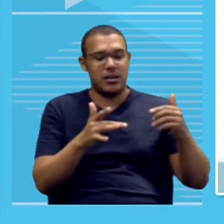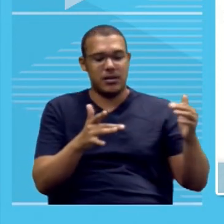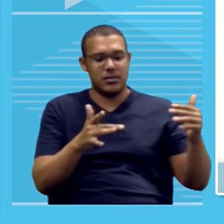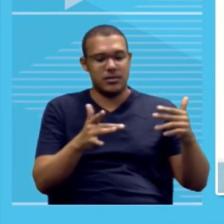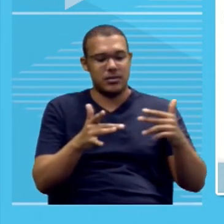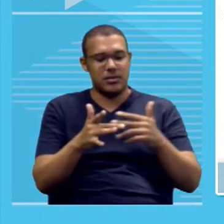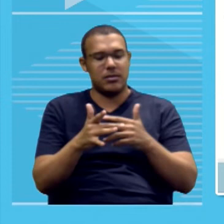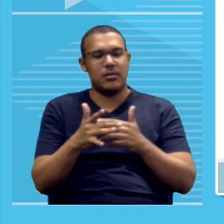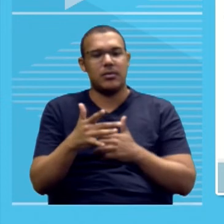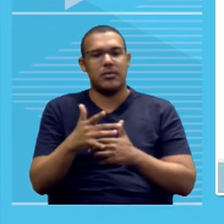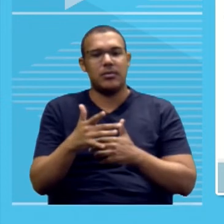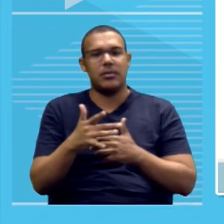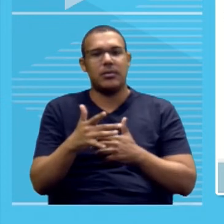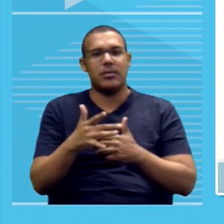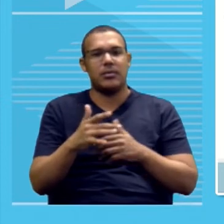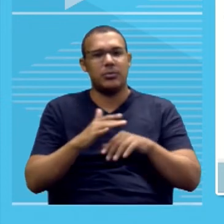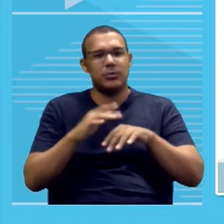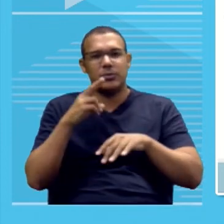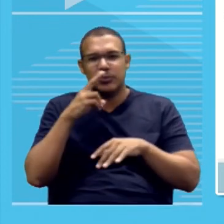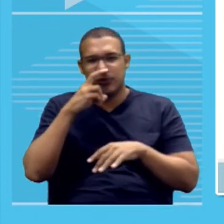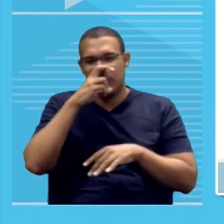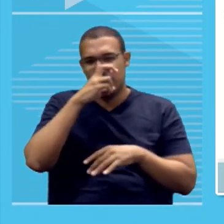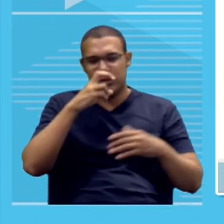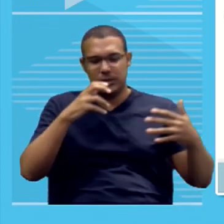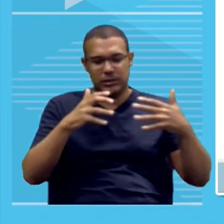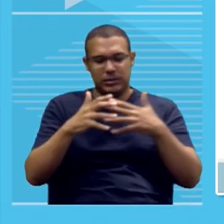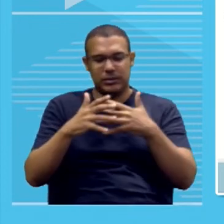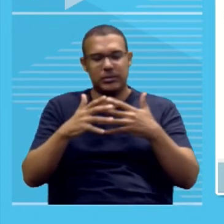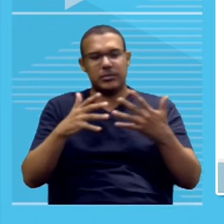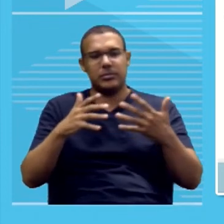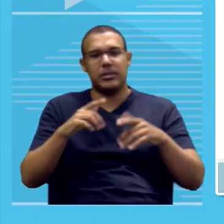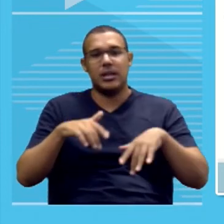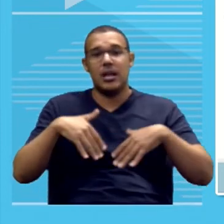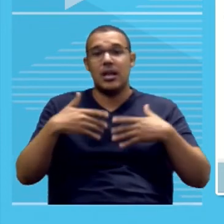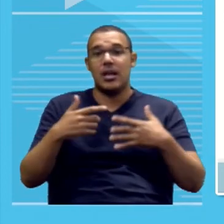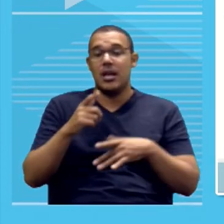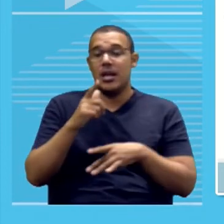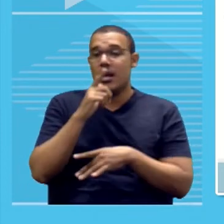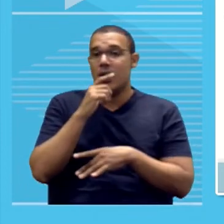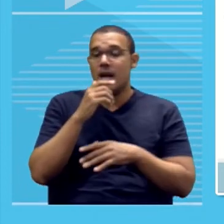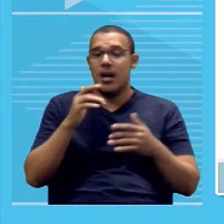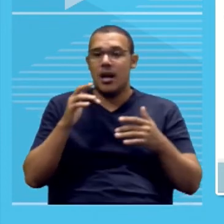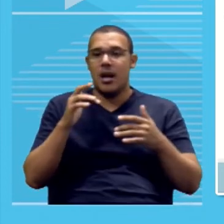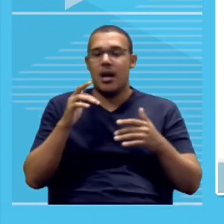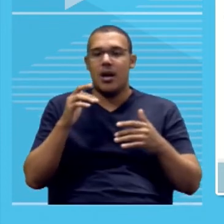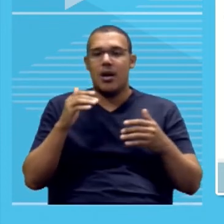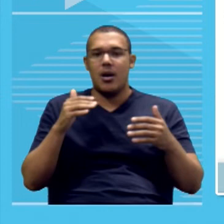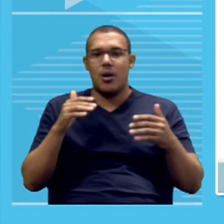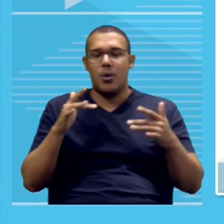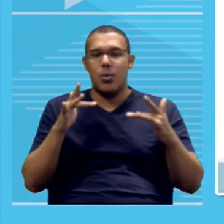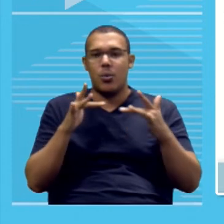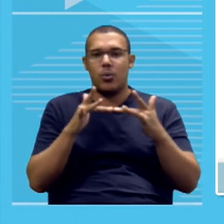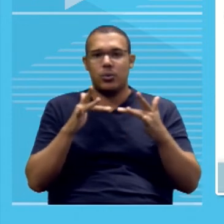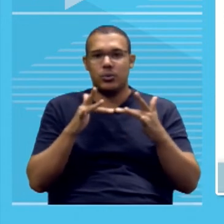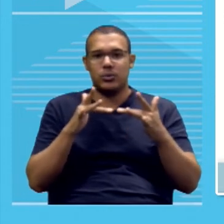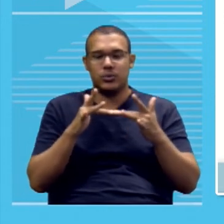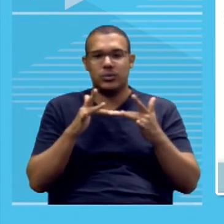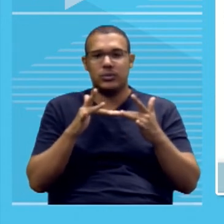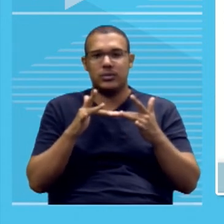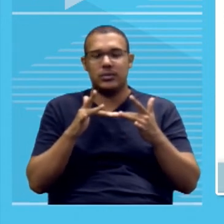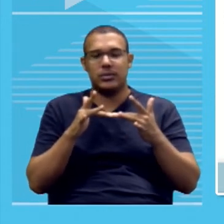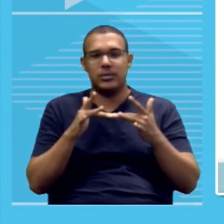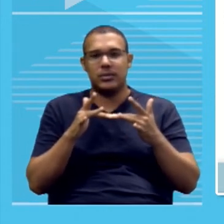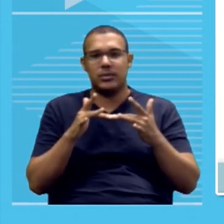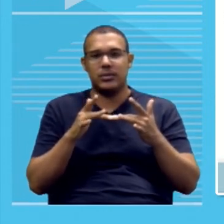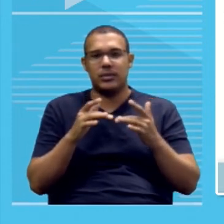seu corpo de uma forma muito violenta. Então, a água, quando entra em contato com esse filamento, né,